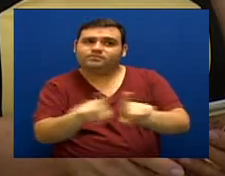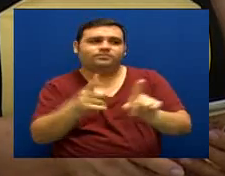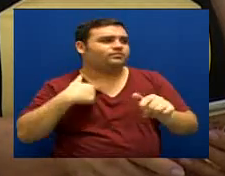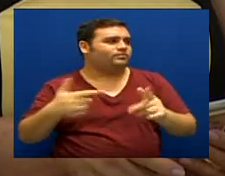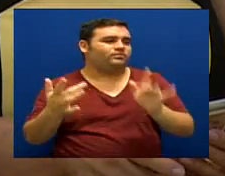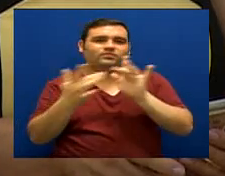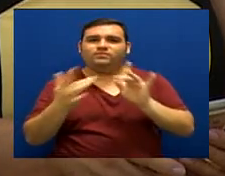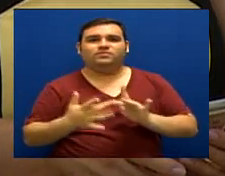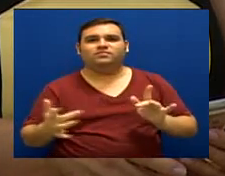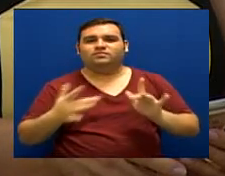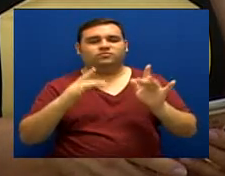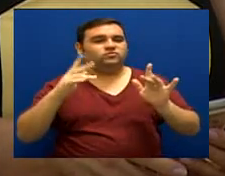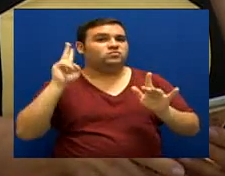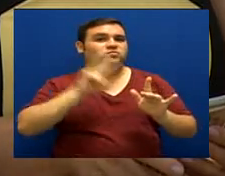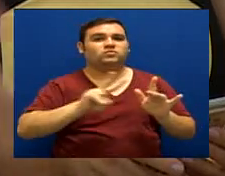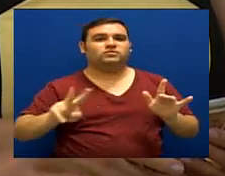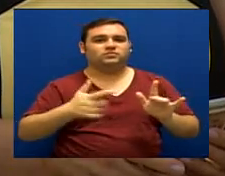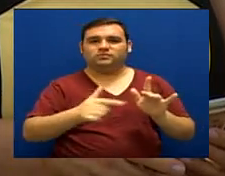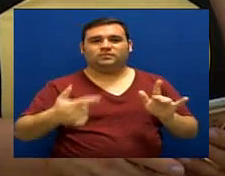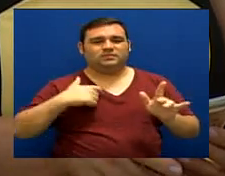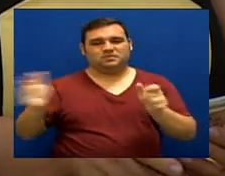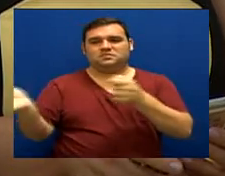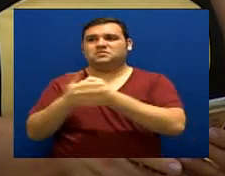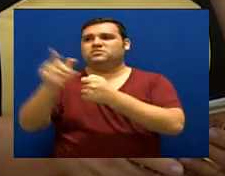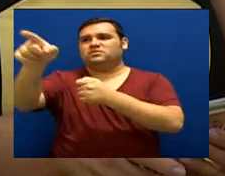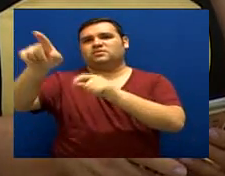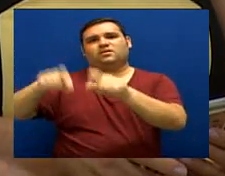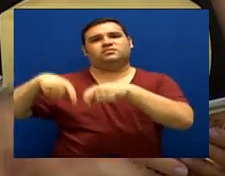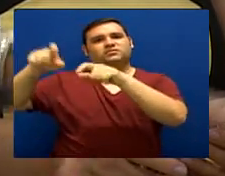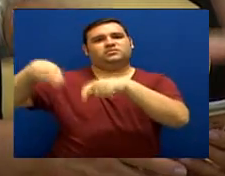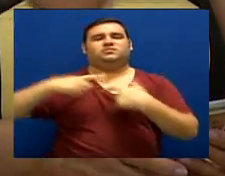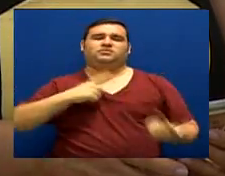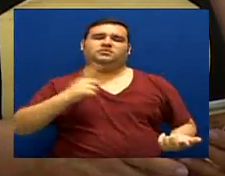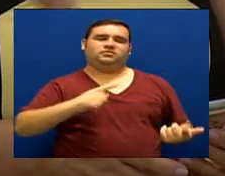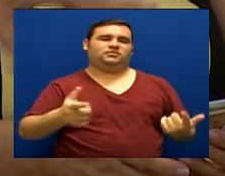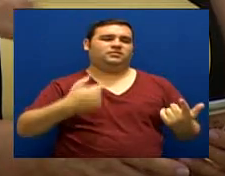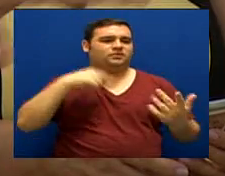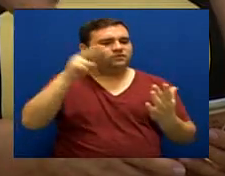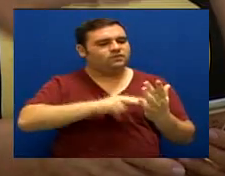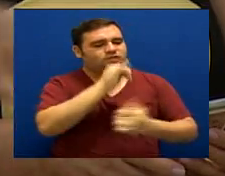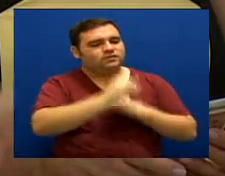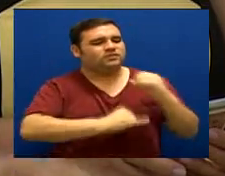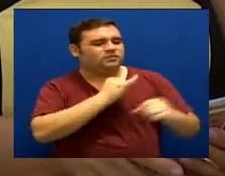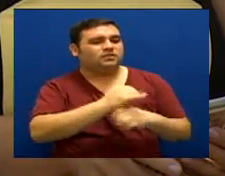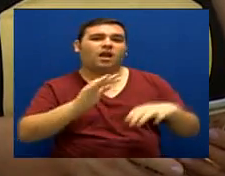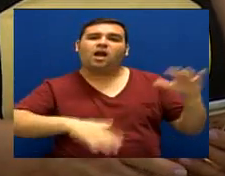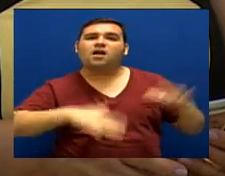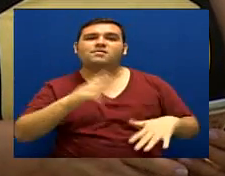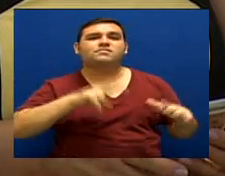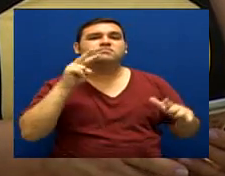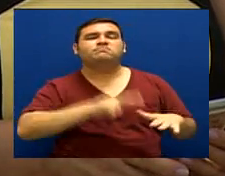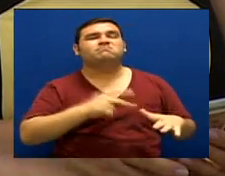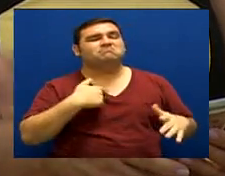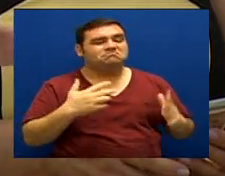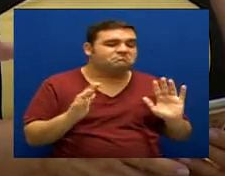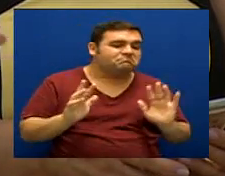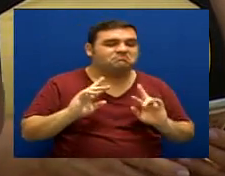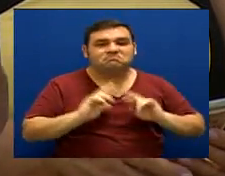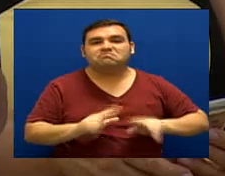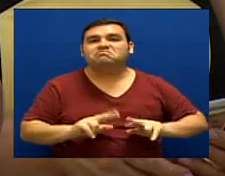contato com o meio político fique escondido lá na roça eu vejo via internet e óleo de vez em quando saio